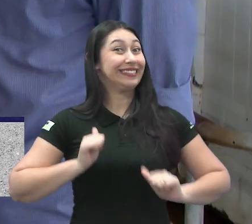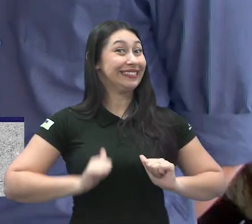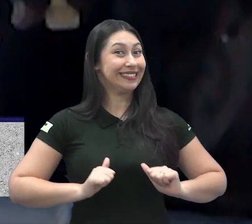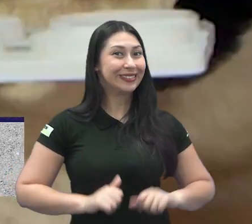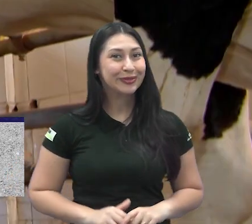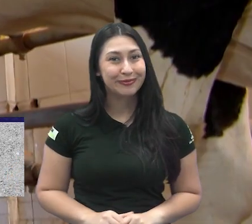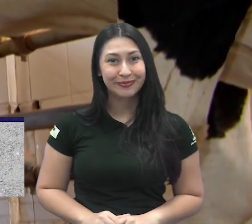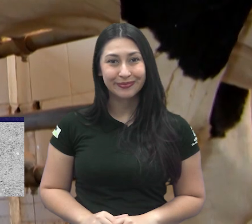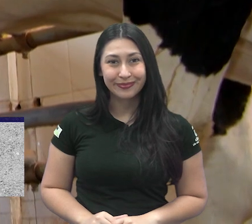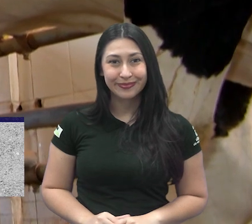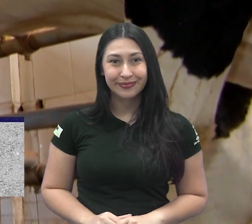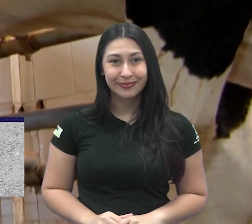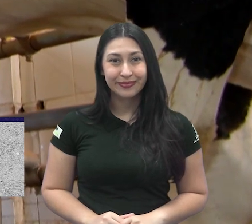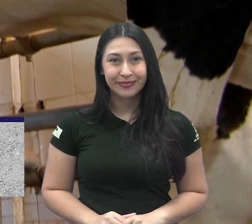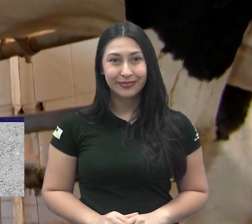ansiosa.